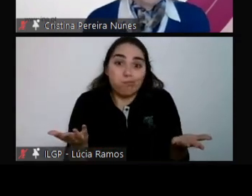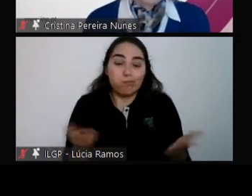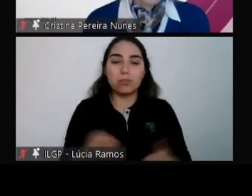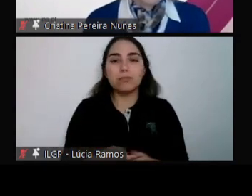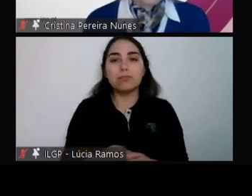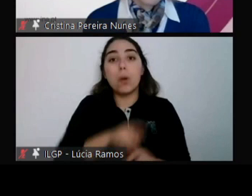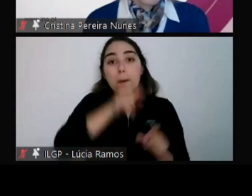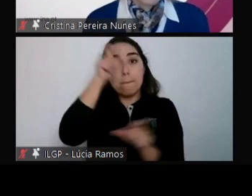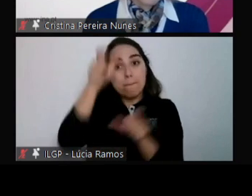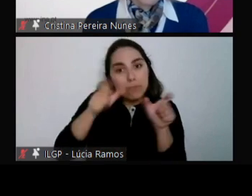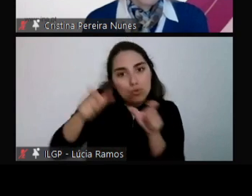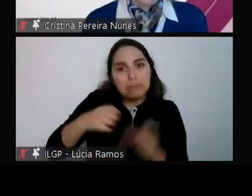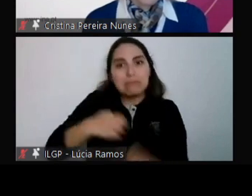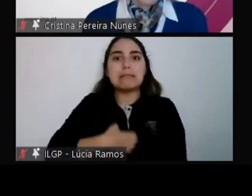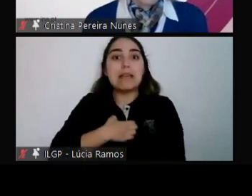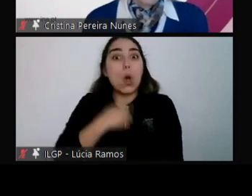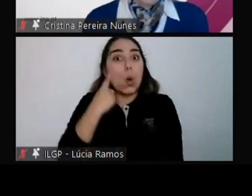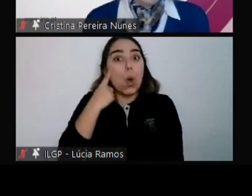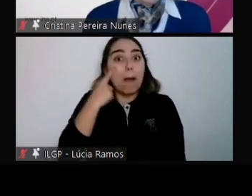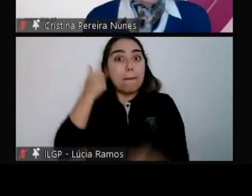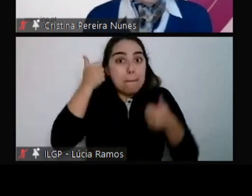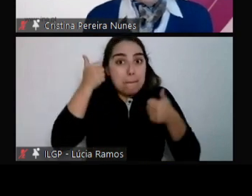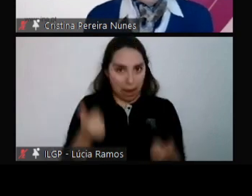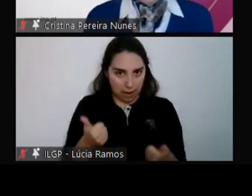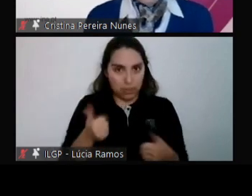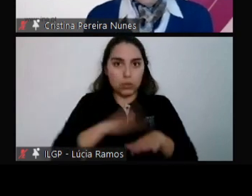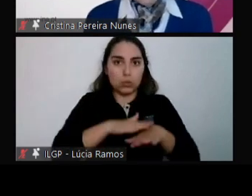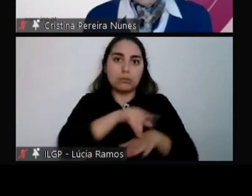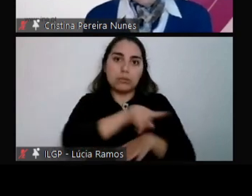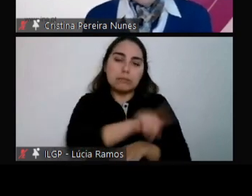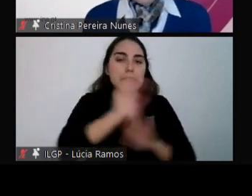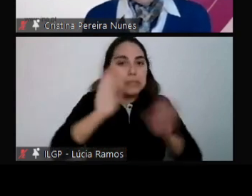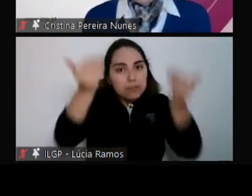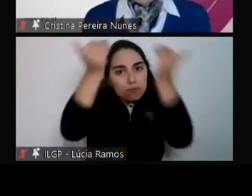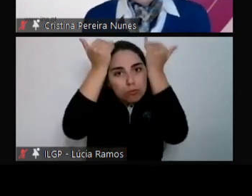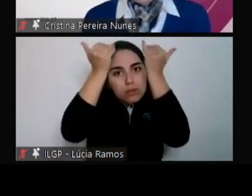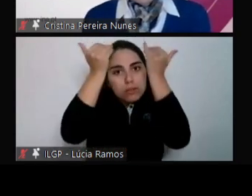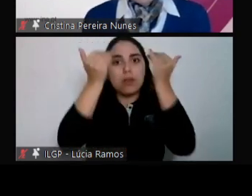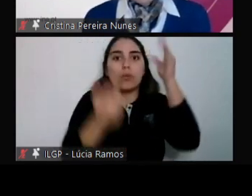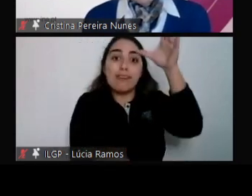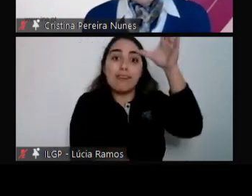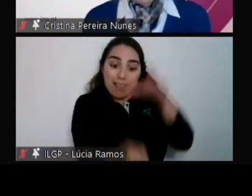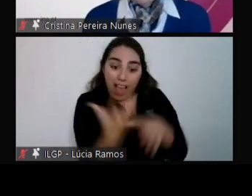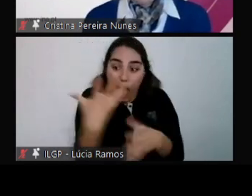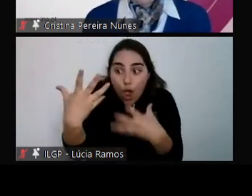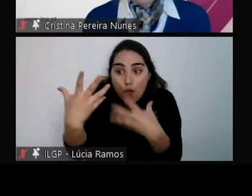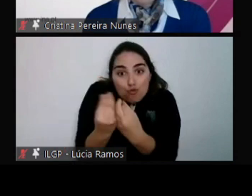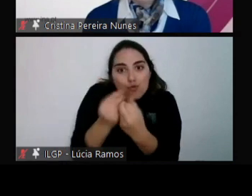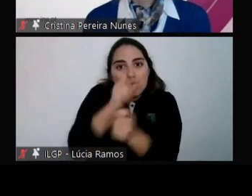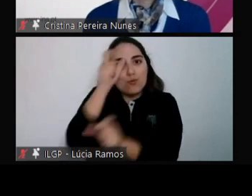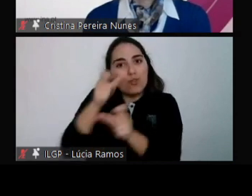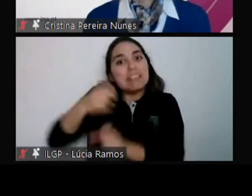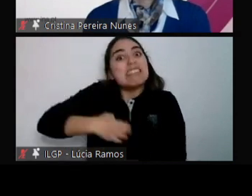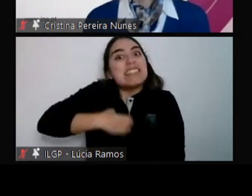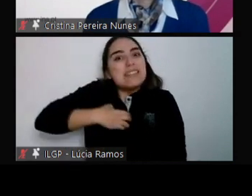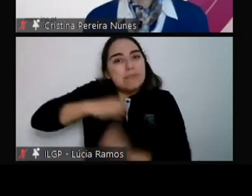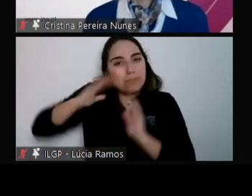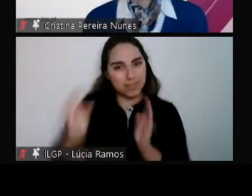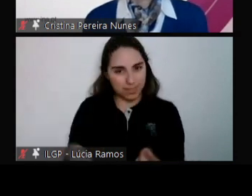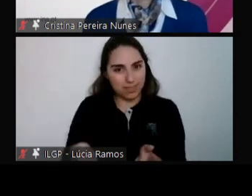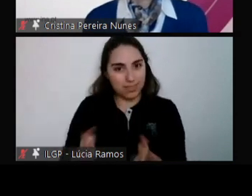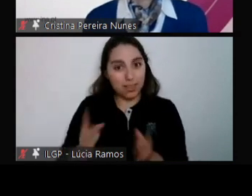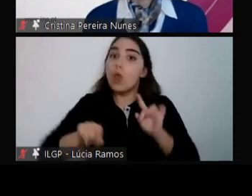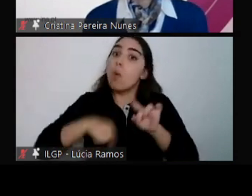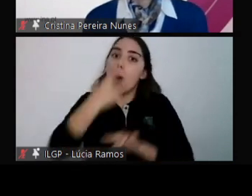pessoas sentem, conhecem bem, e é por isso que queremos essa informação e co-criar com elas. E quando tivermos estes perfis